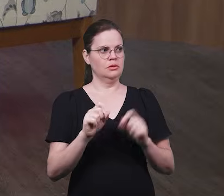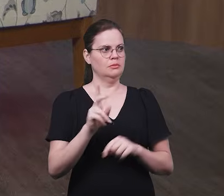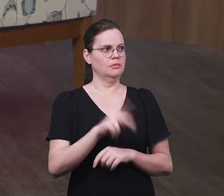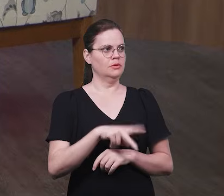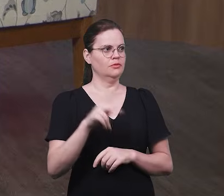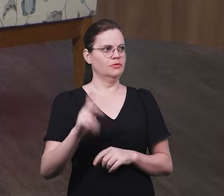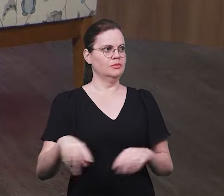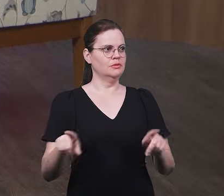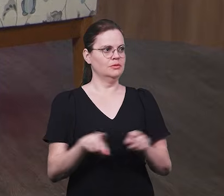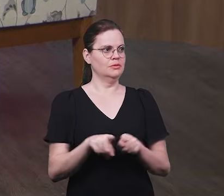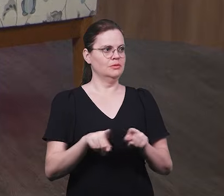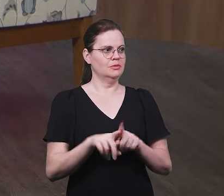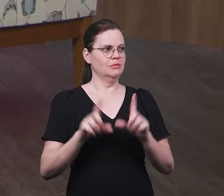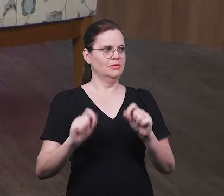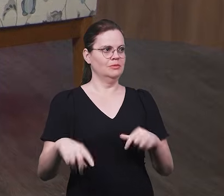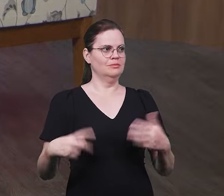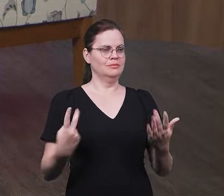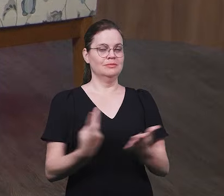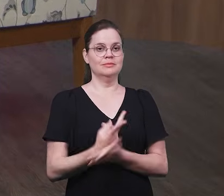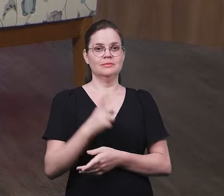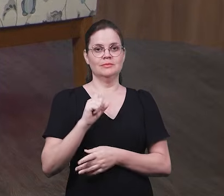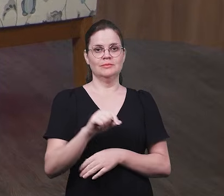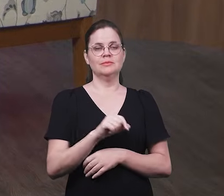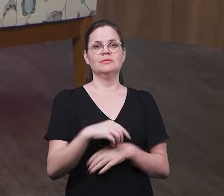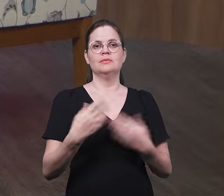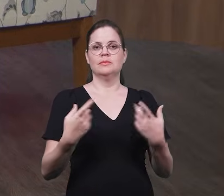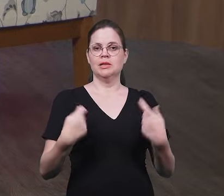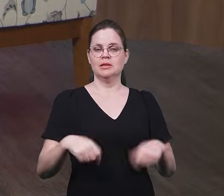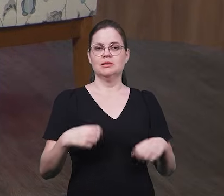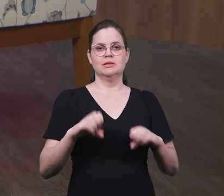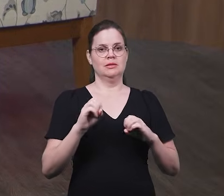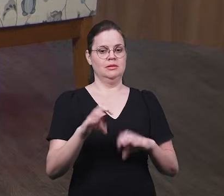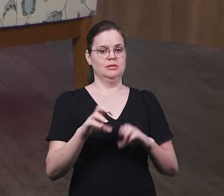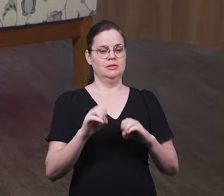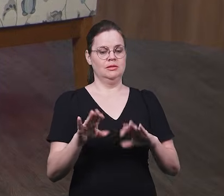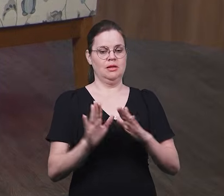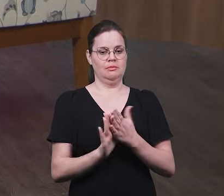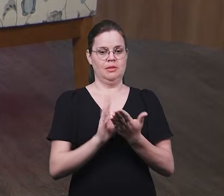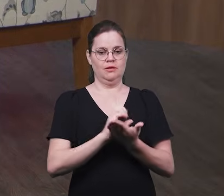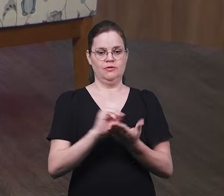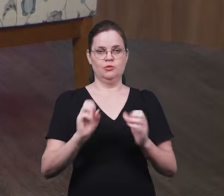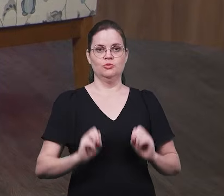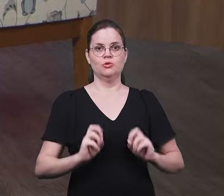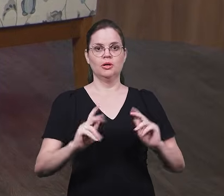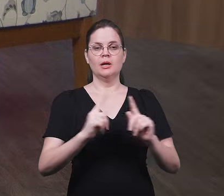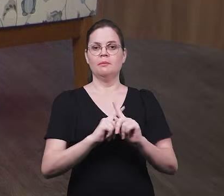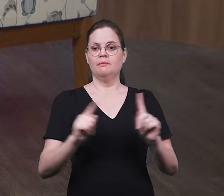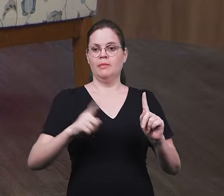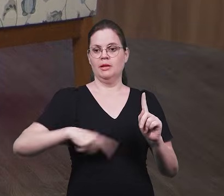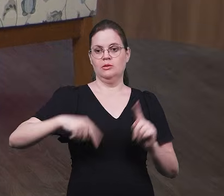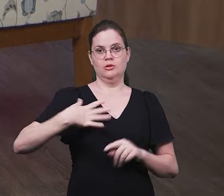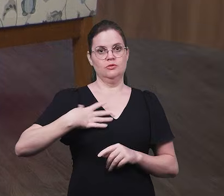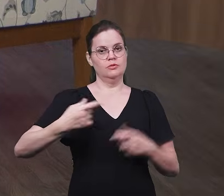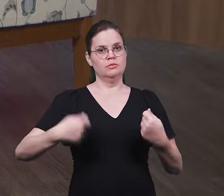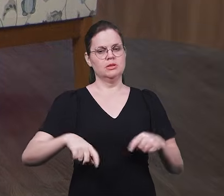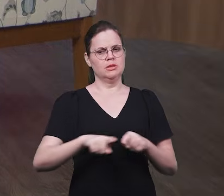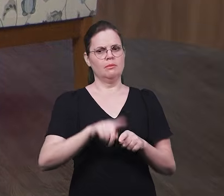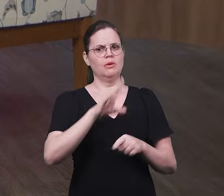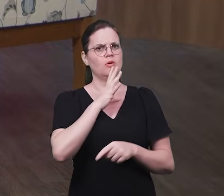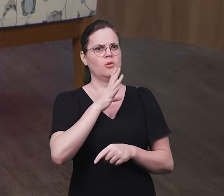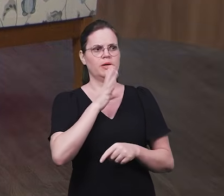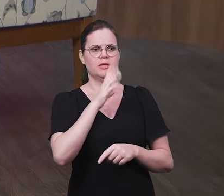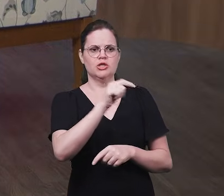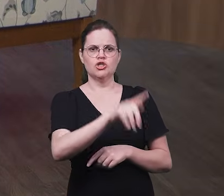entendemos que os professores, os mestres, precisam ensinar a palavra, mas os nossos filhos precisam ter